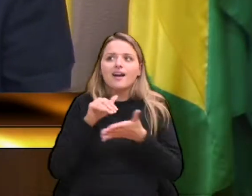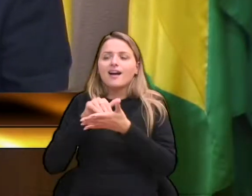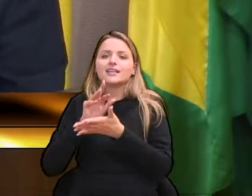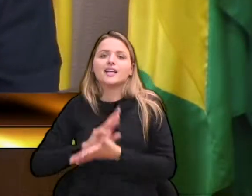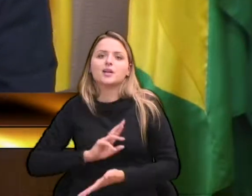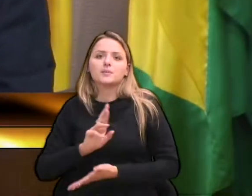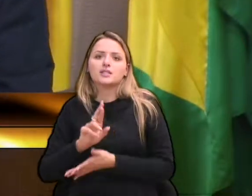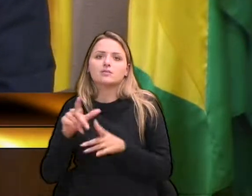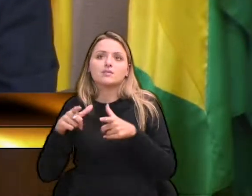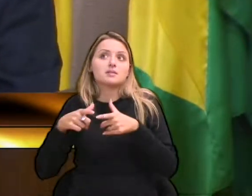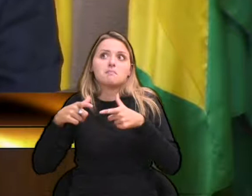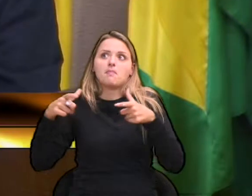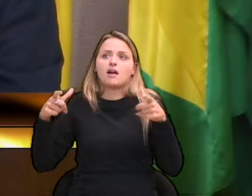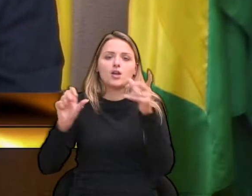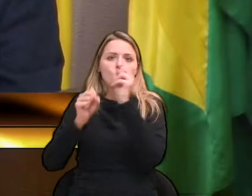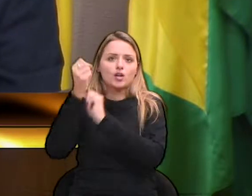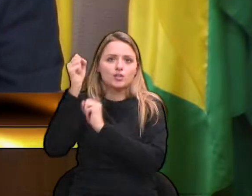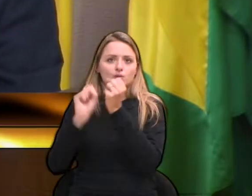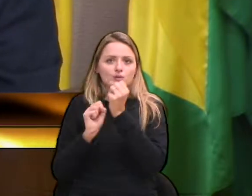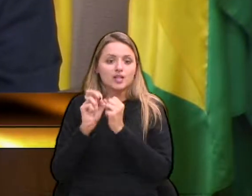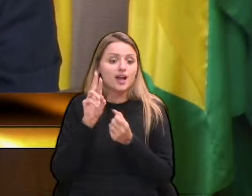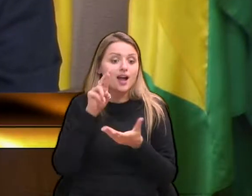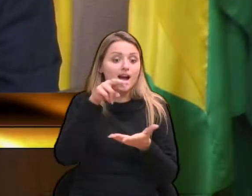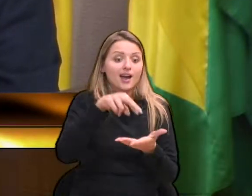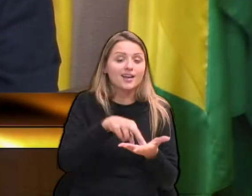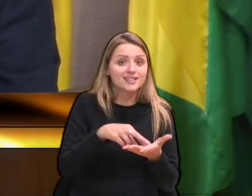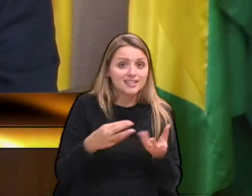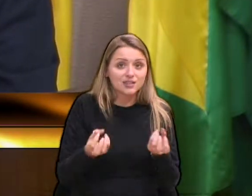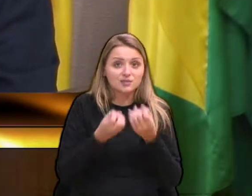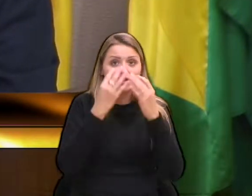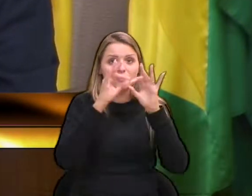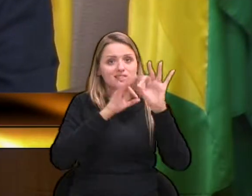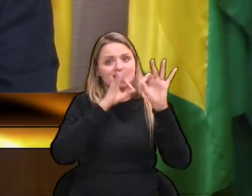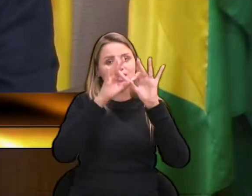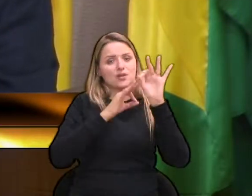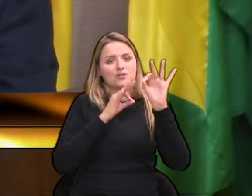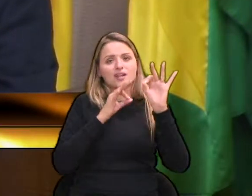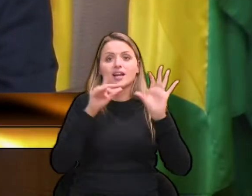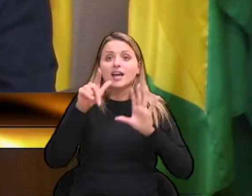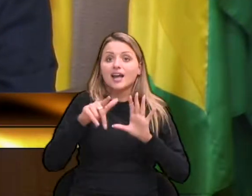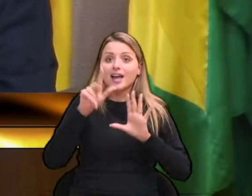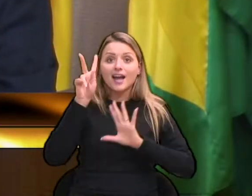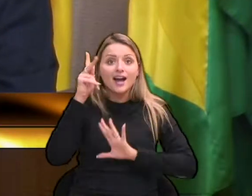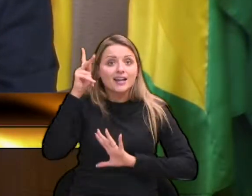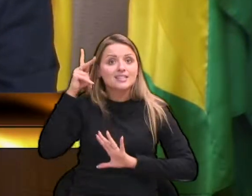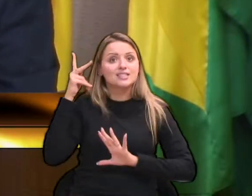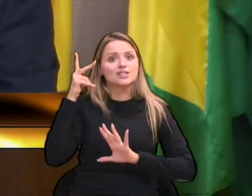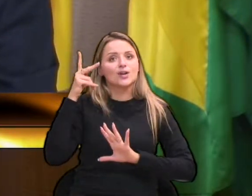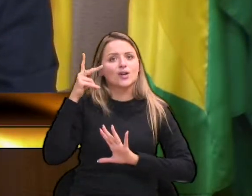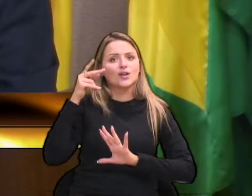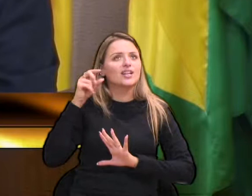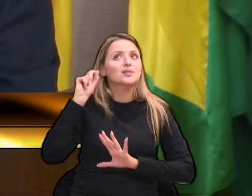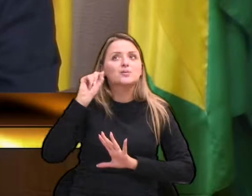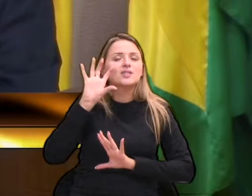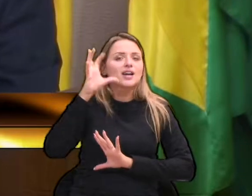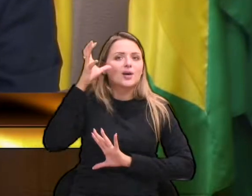Mas, acima de tudo, a realização da festa da uva é uma perspectiva de nossa história, de nossos antepassados, que chegaram